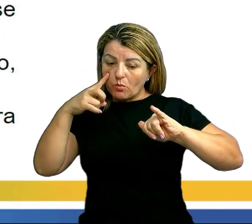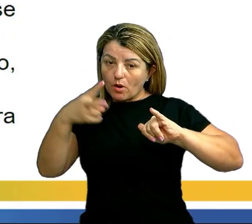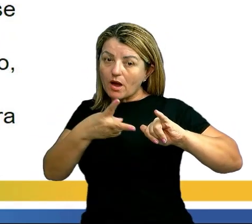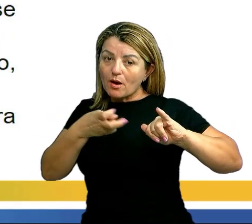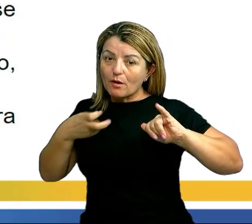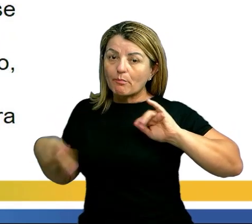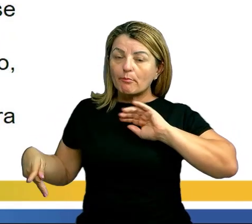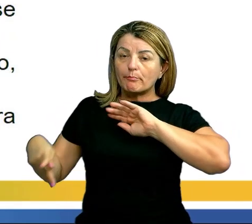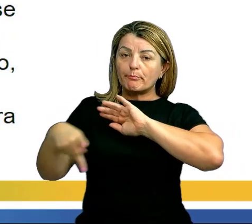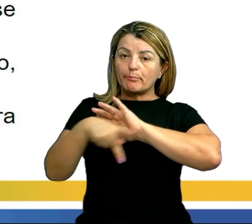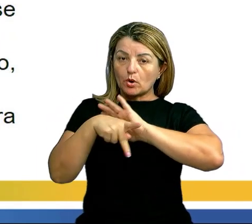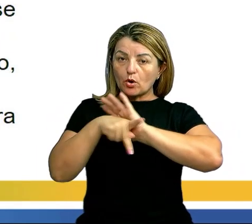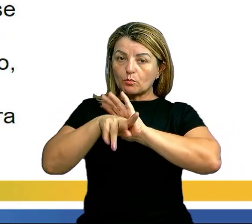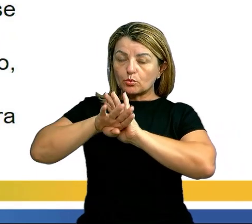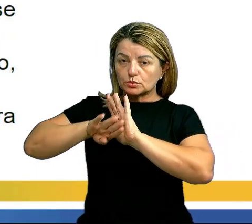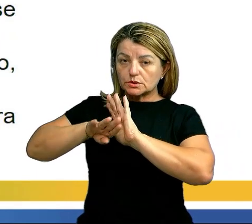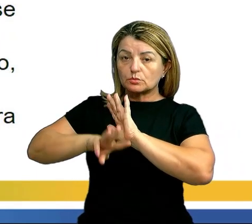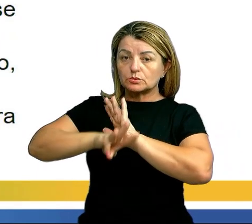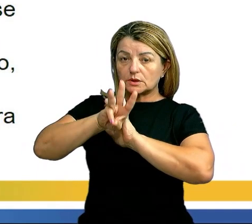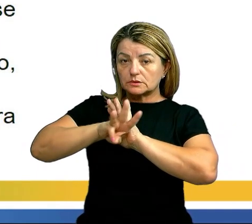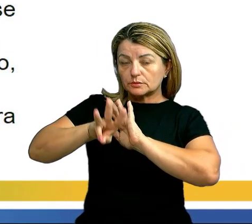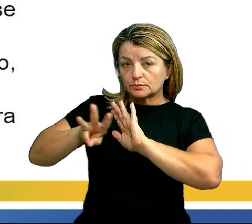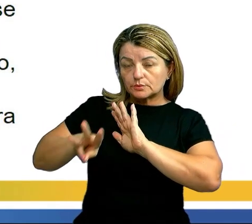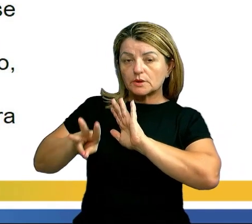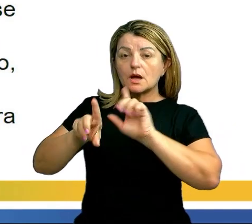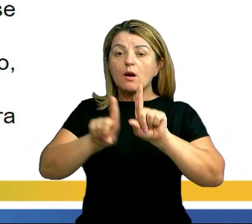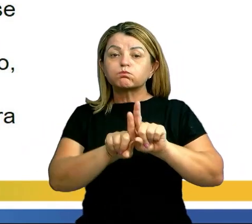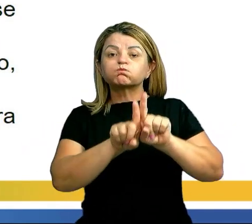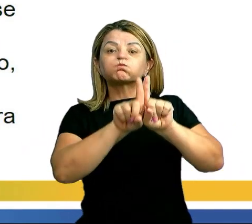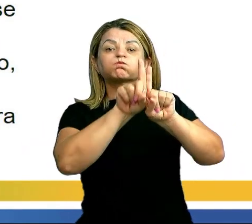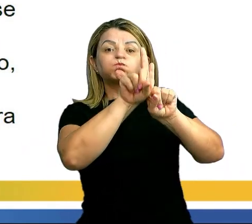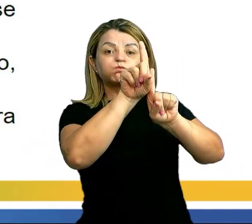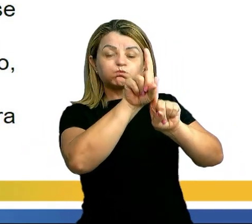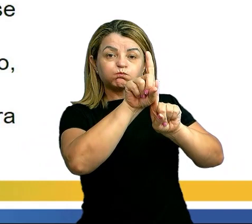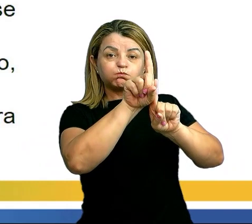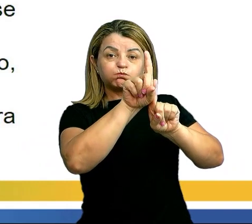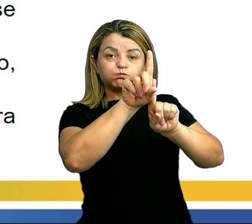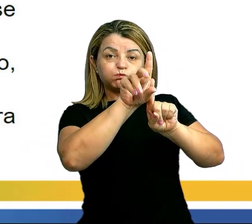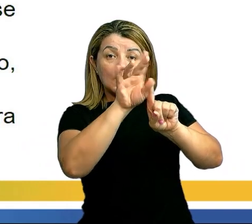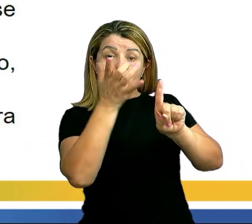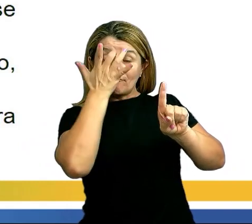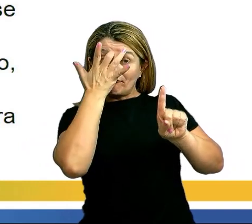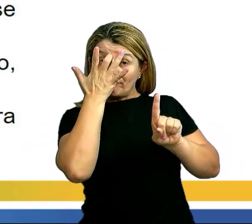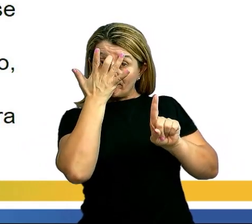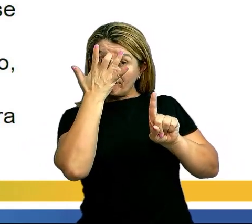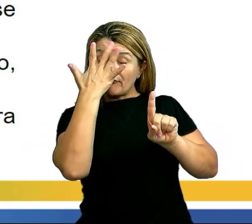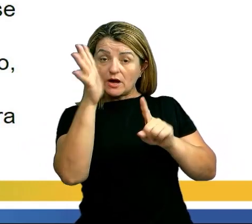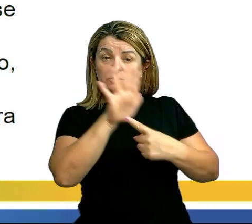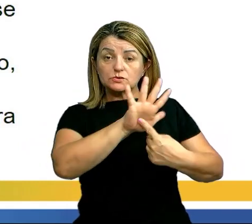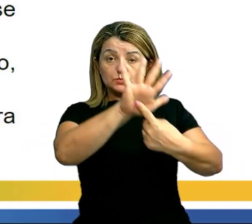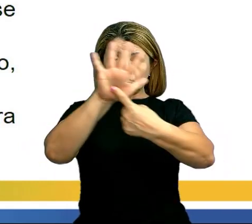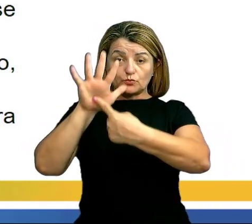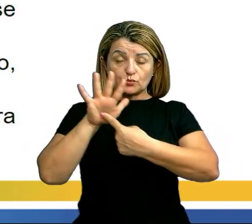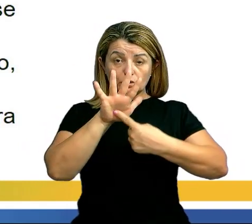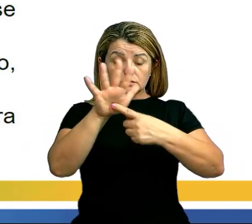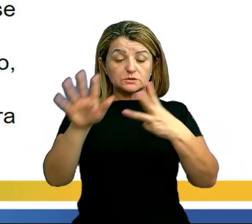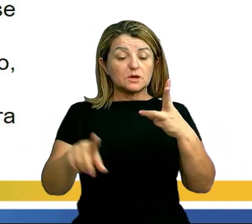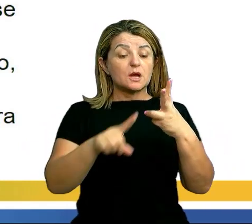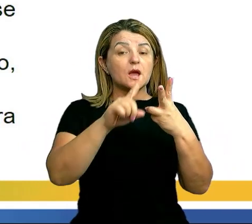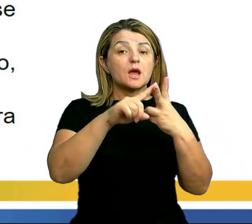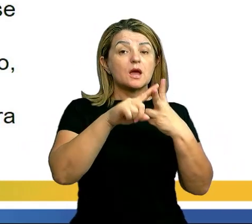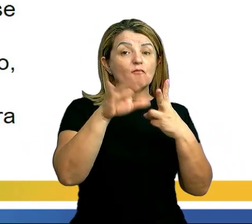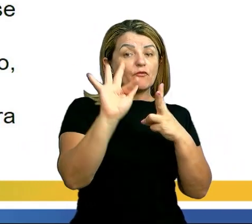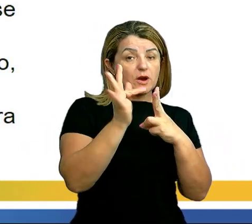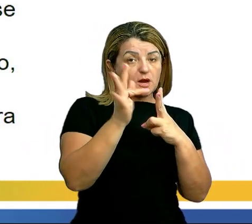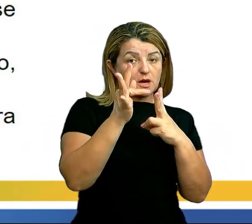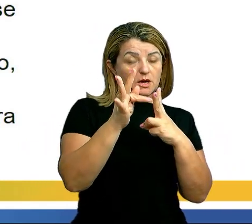site norte-americano, né, e a temperatura ela está facilmente expressa em graus Fahrenheit. Por quê? Se